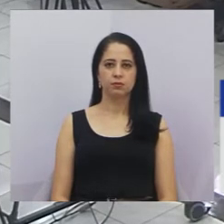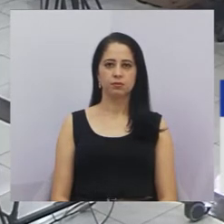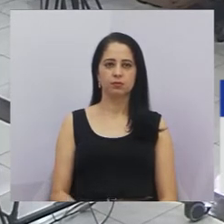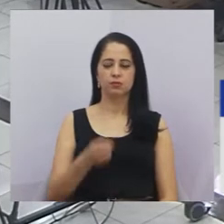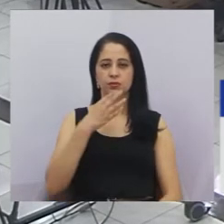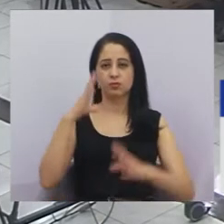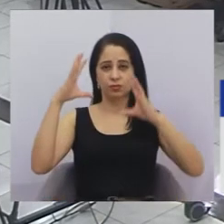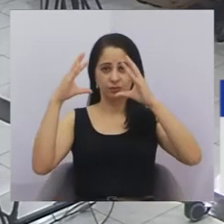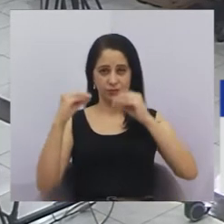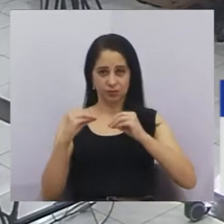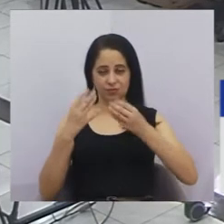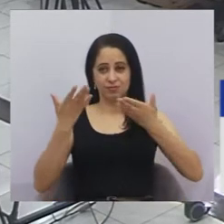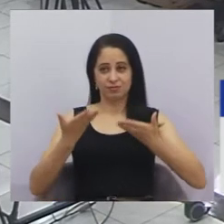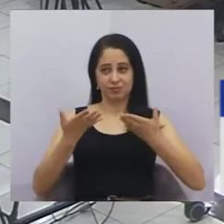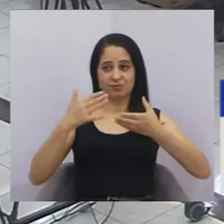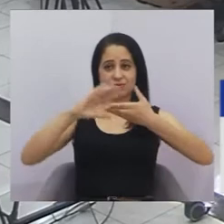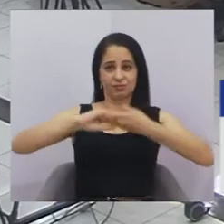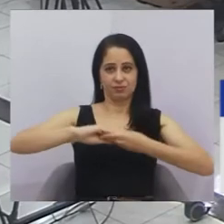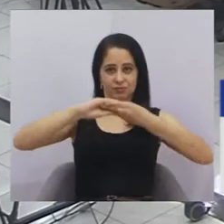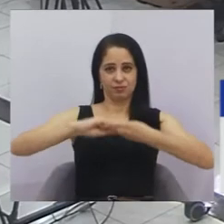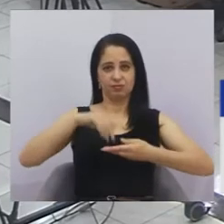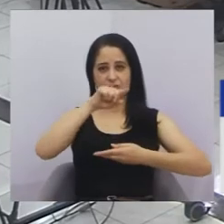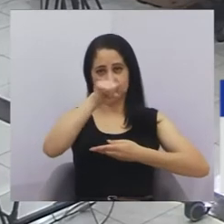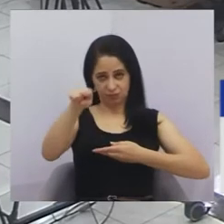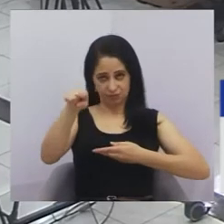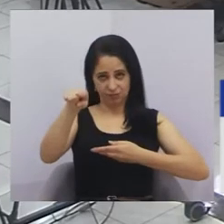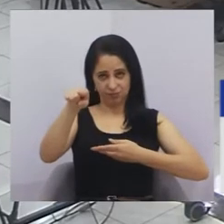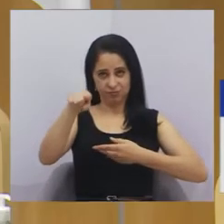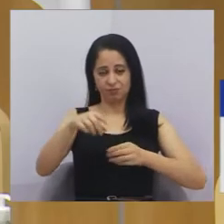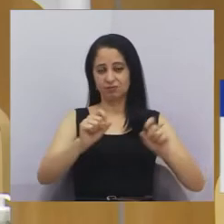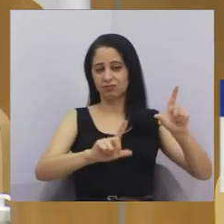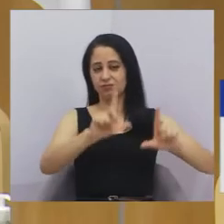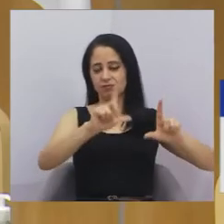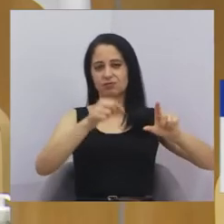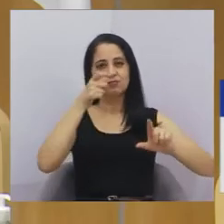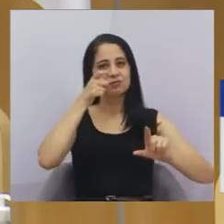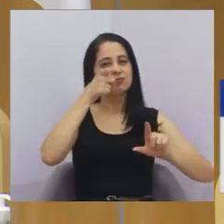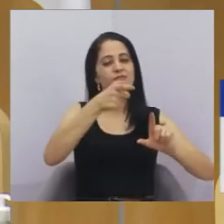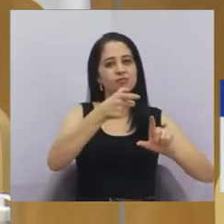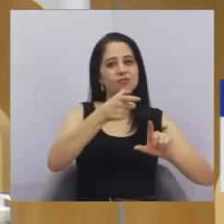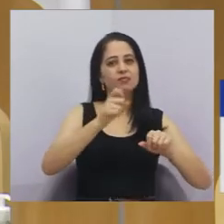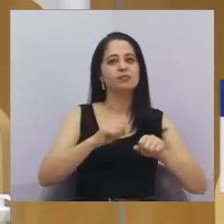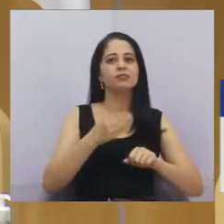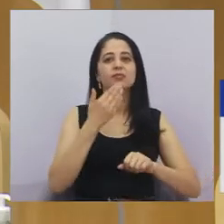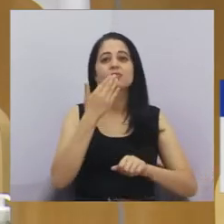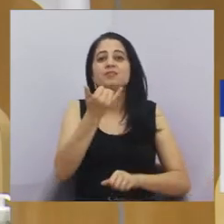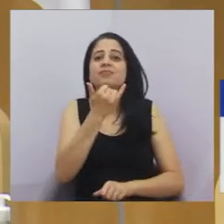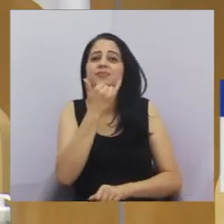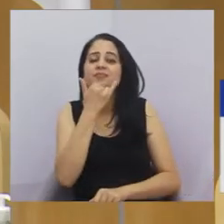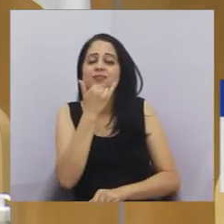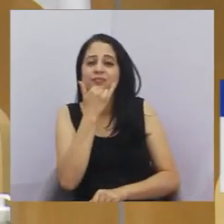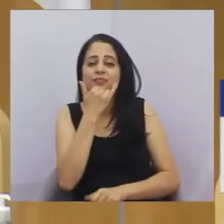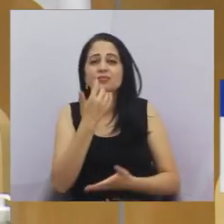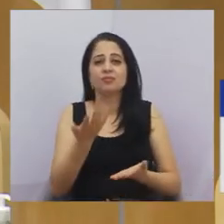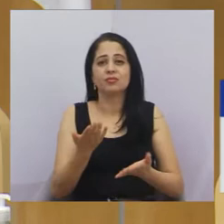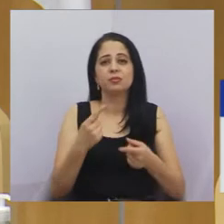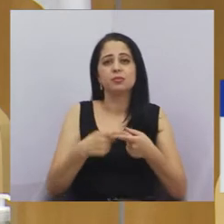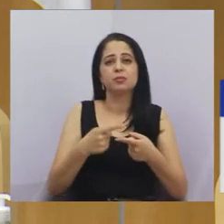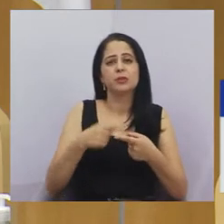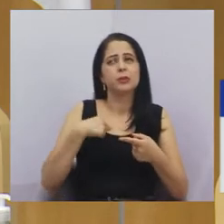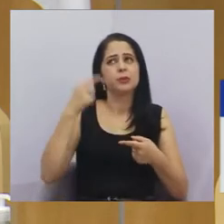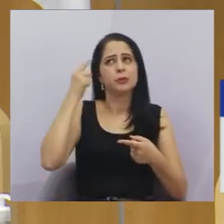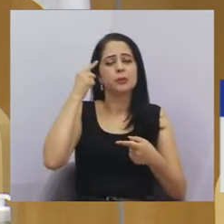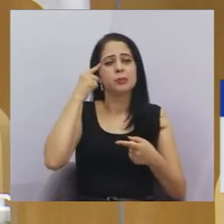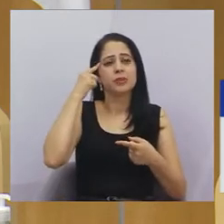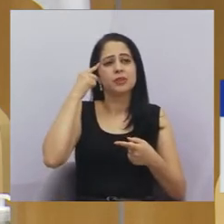Boa noite a todos, quero cumprimentar você que nos acompanha da sua casa. Quero pedir desculpa, senhor presidente, que eu pensei que